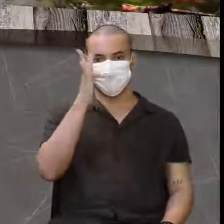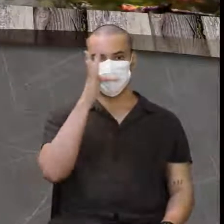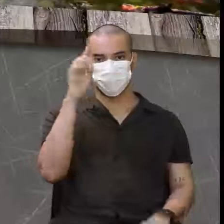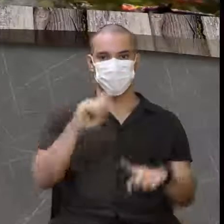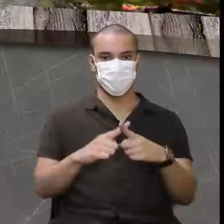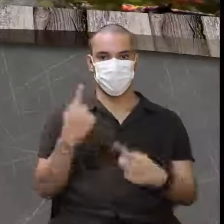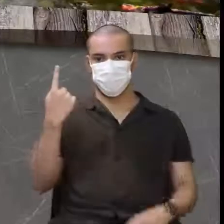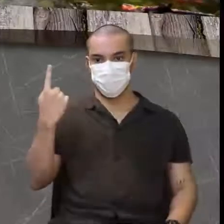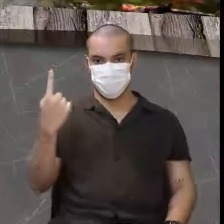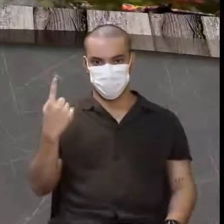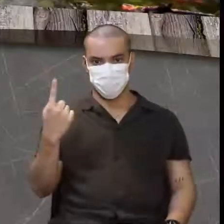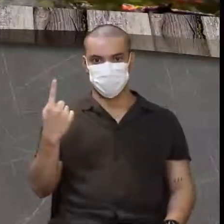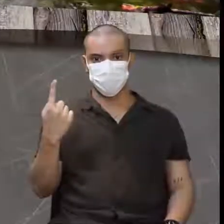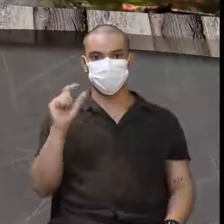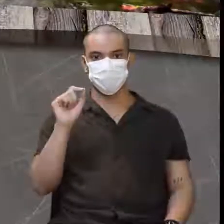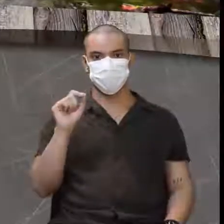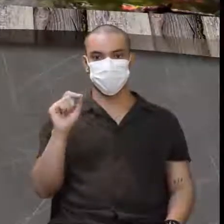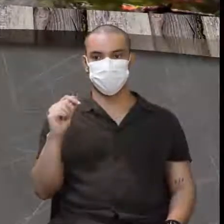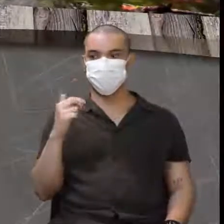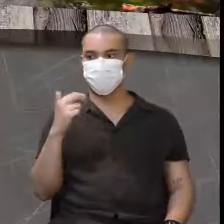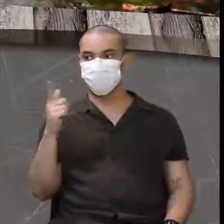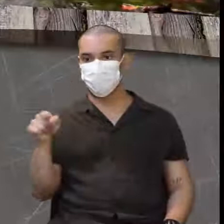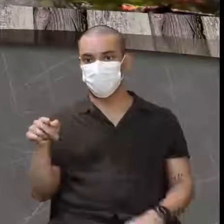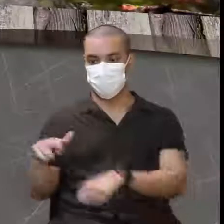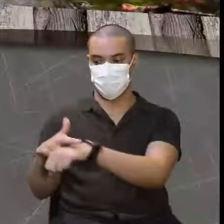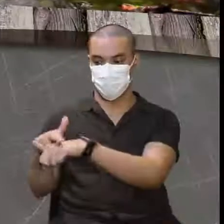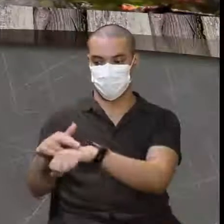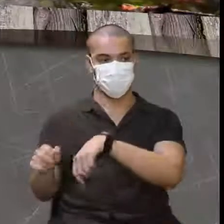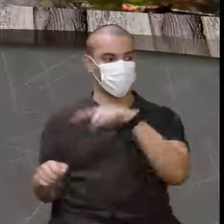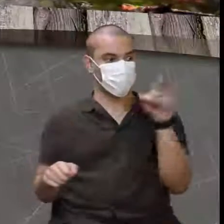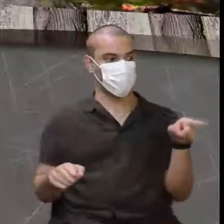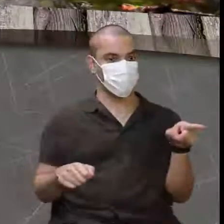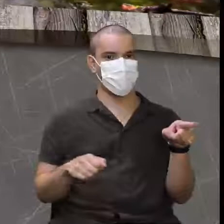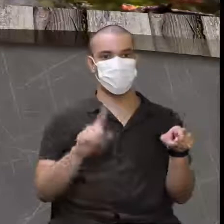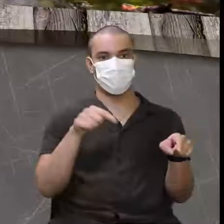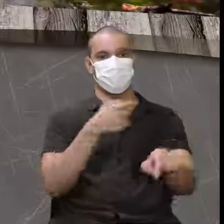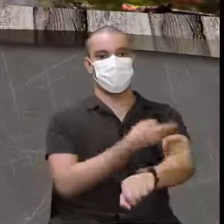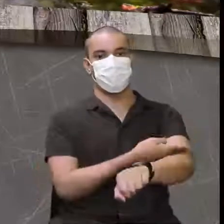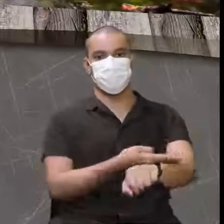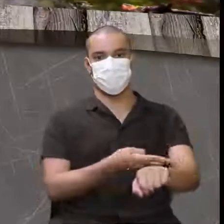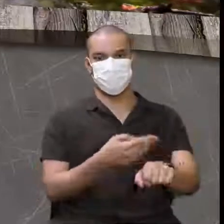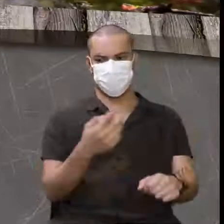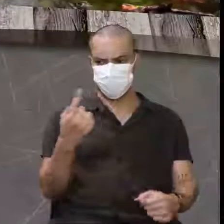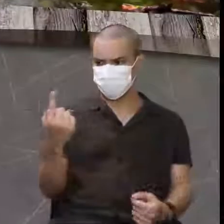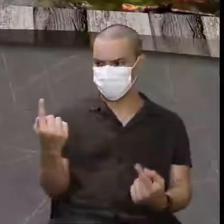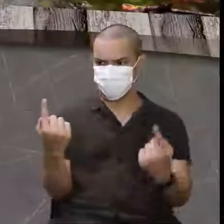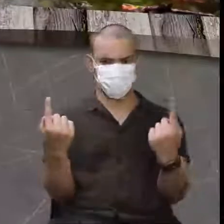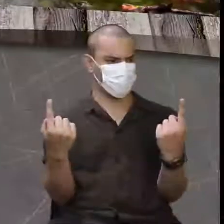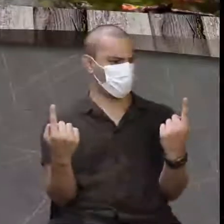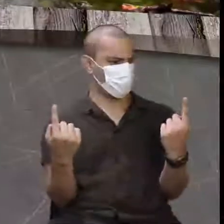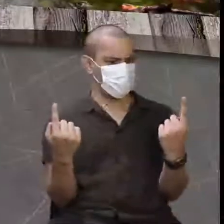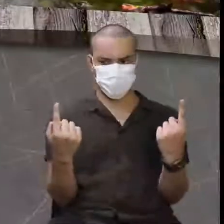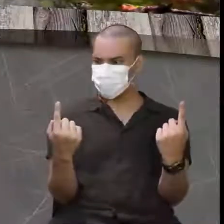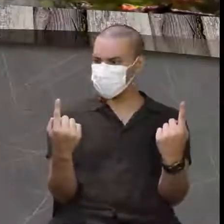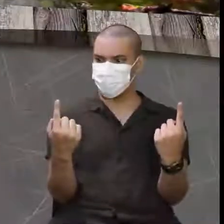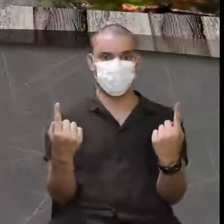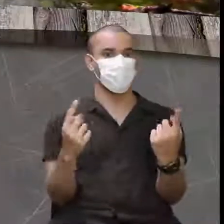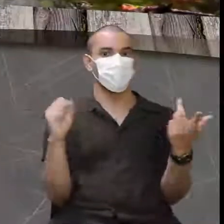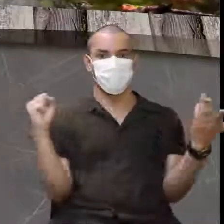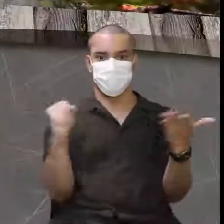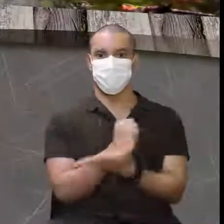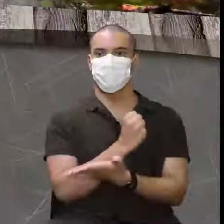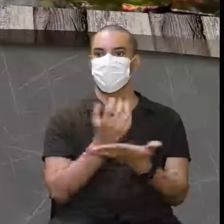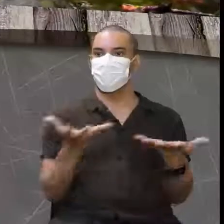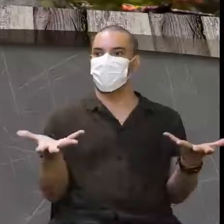que uma é púrpura e a outra é branca. Quando ele viu essas diferenças, ele falou, poxa, é agora,